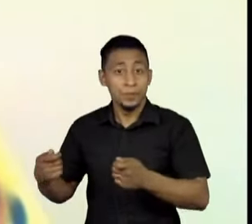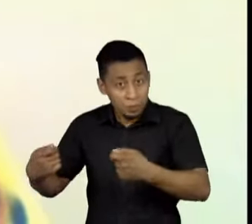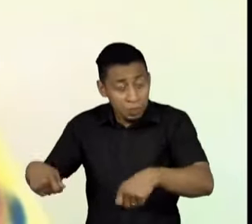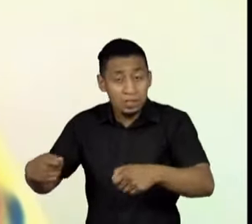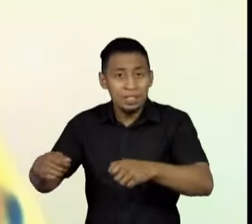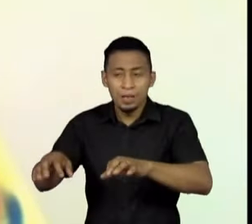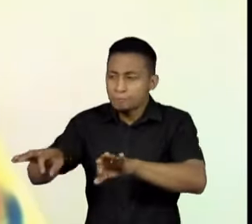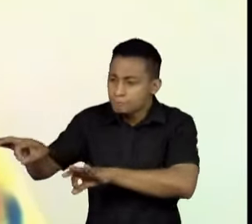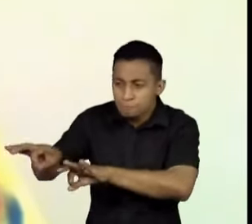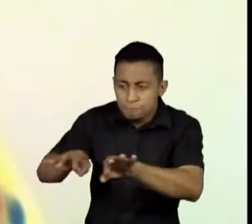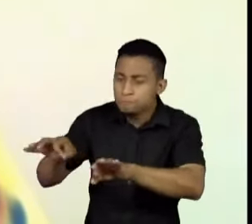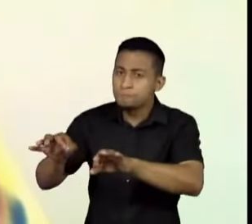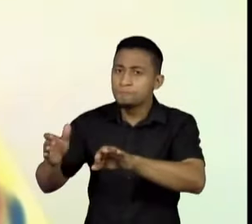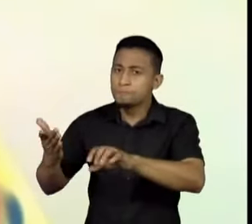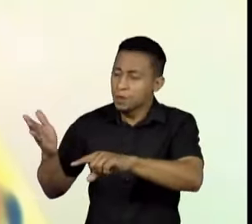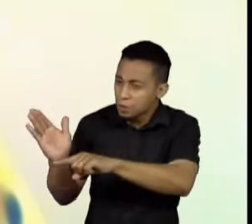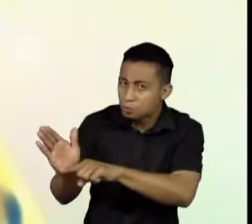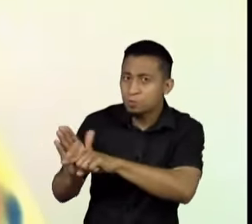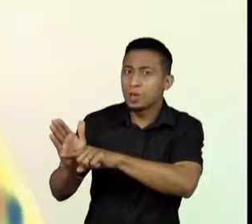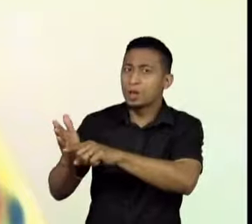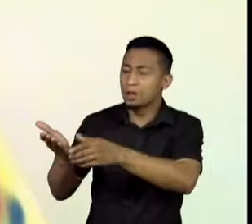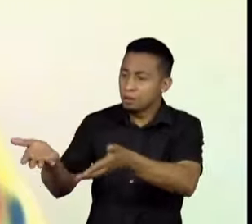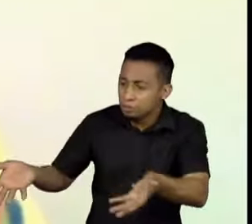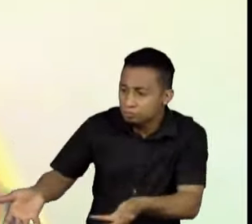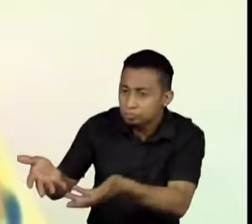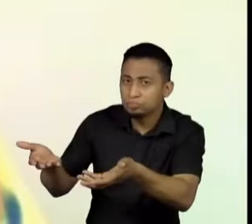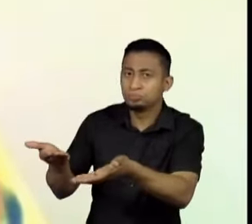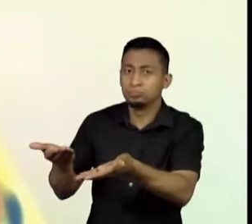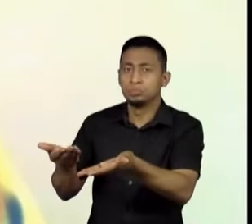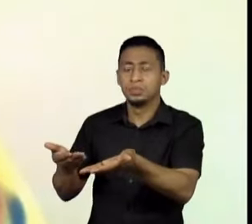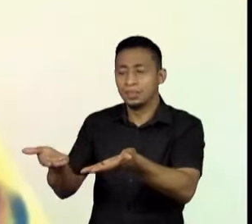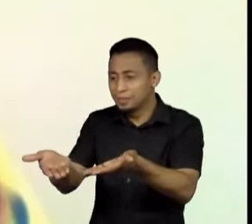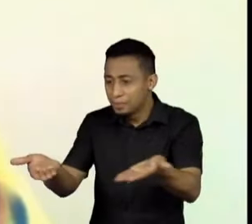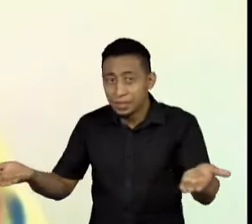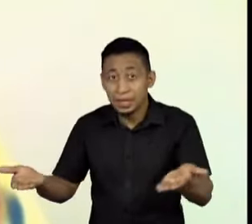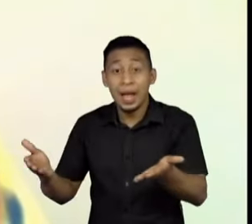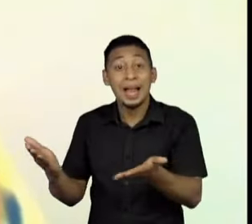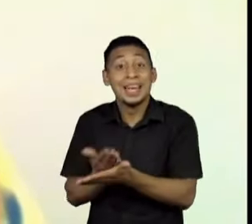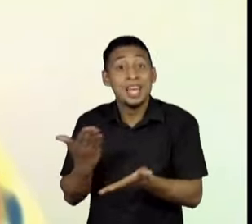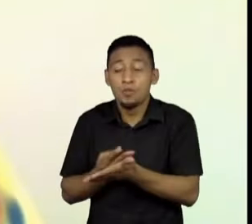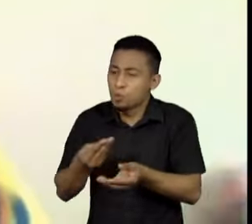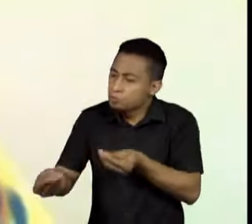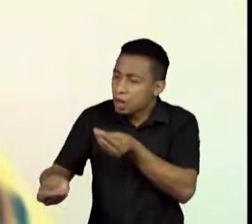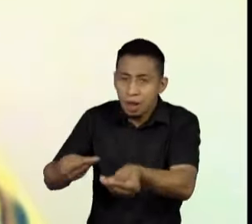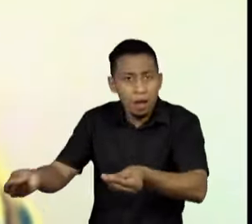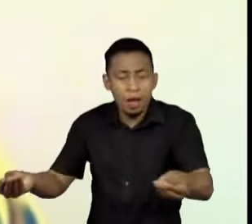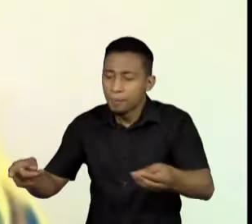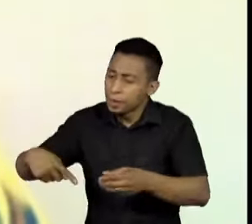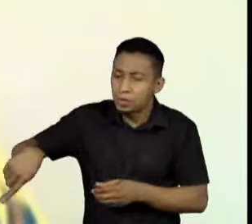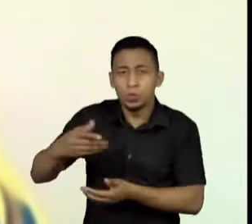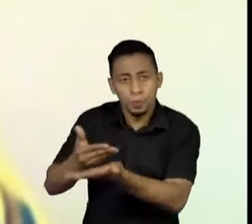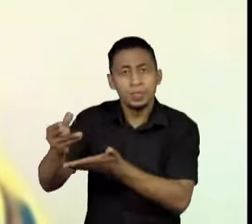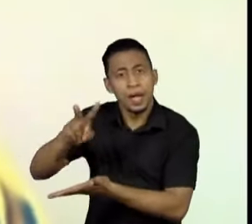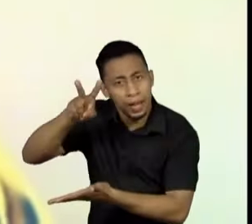de produção mesmo, uma política de produção, de distribuição de livros, né? O que foi muito perigoso